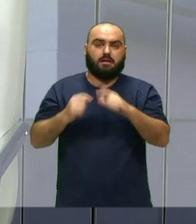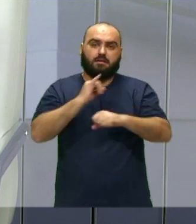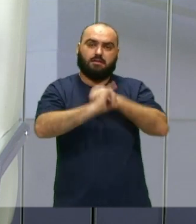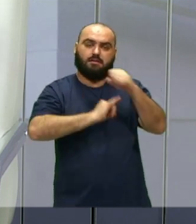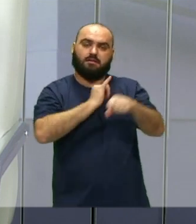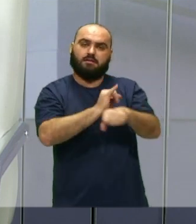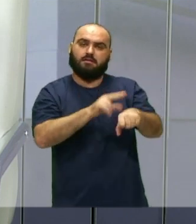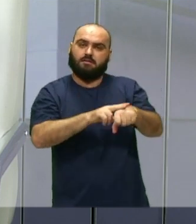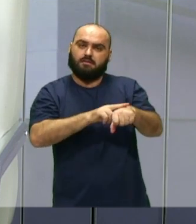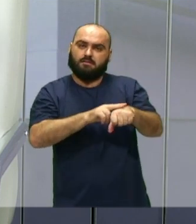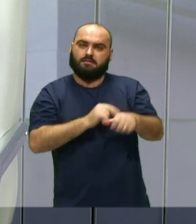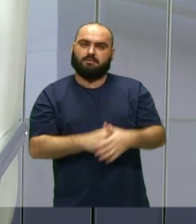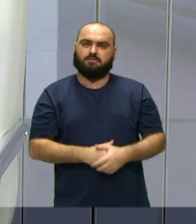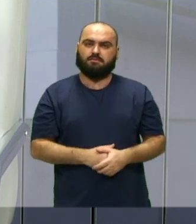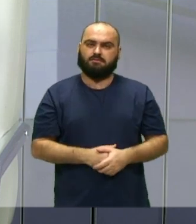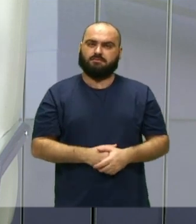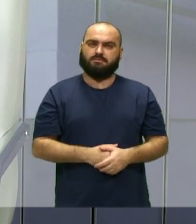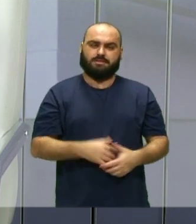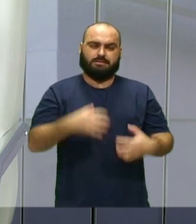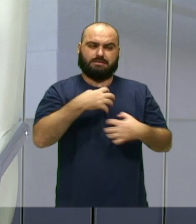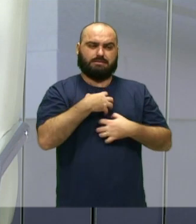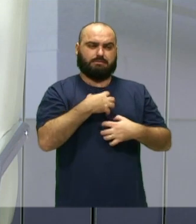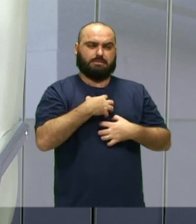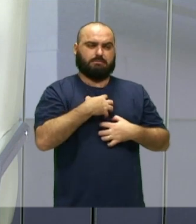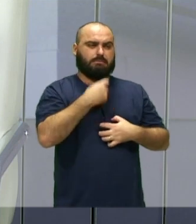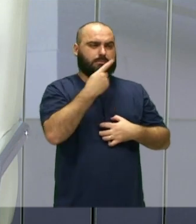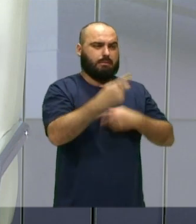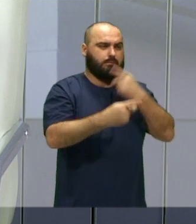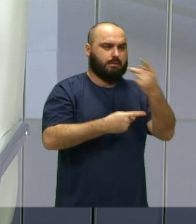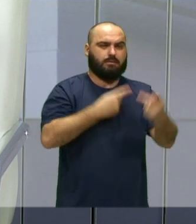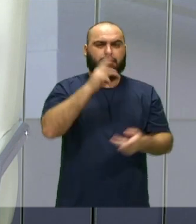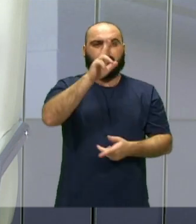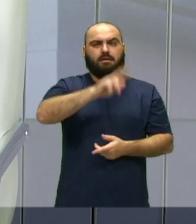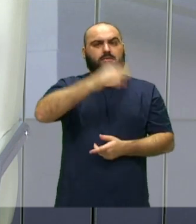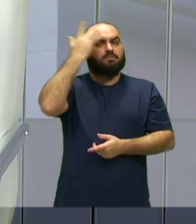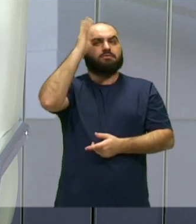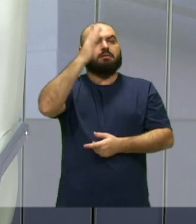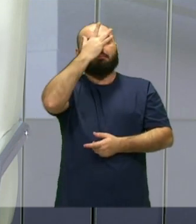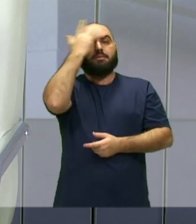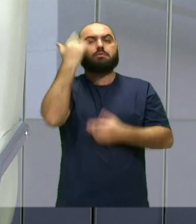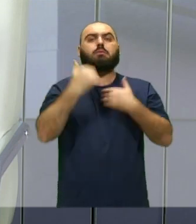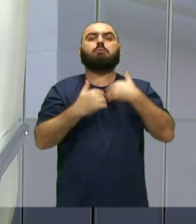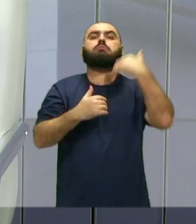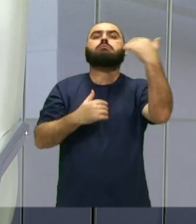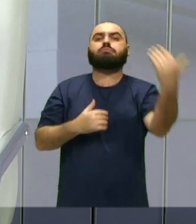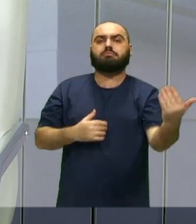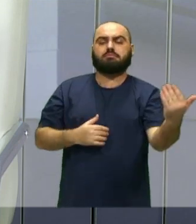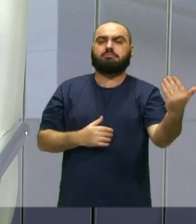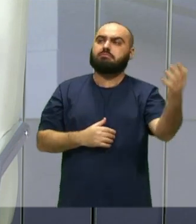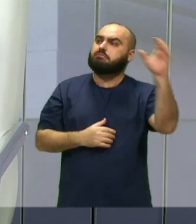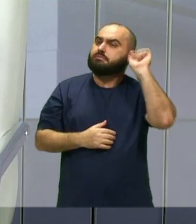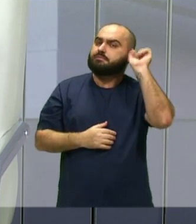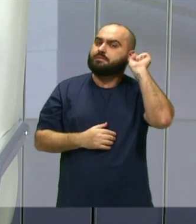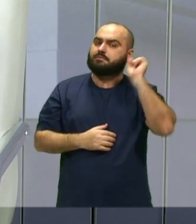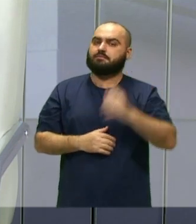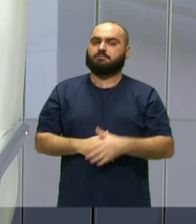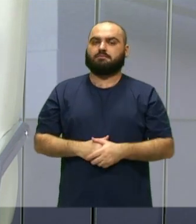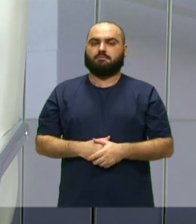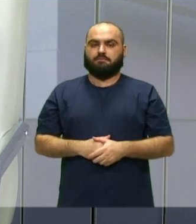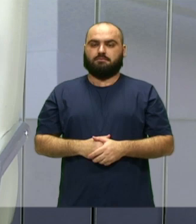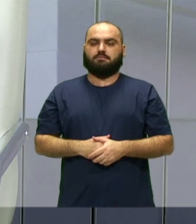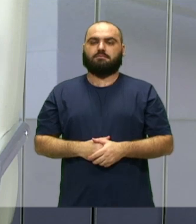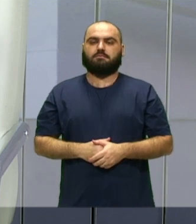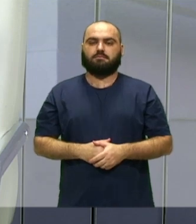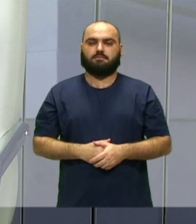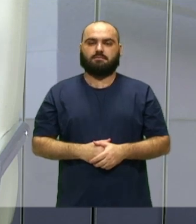ouvidoria, é difícil botar em sentimento aquilo ali. E a gente nunca sabe quem está no outro lado. E às vezes as pessoas, e a maioria das vezes, diga-se